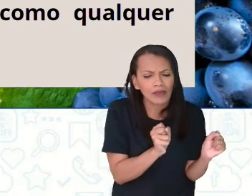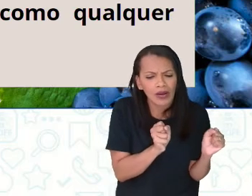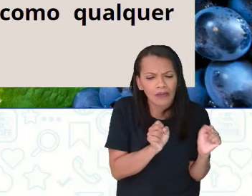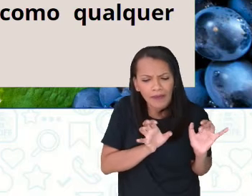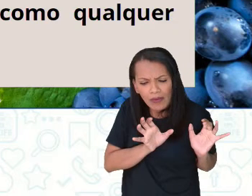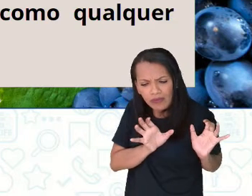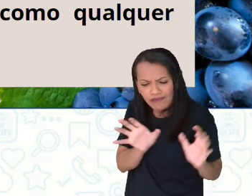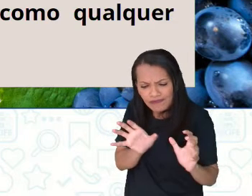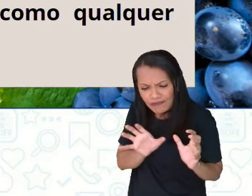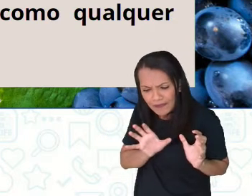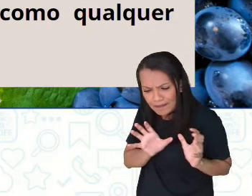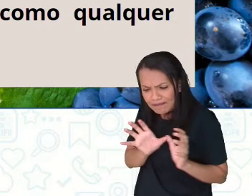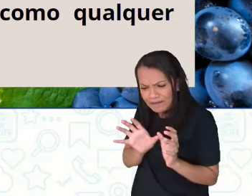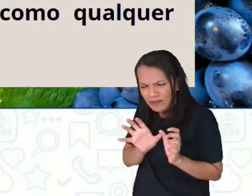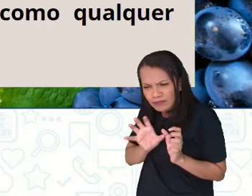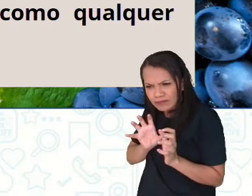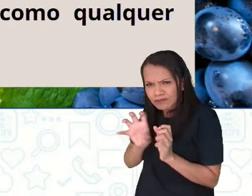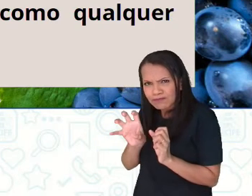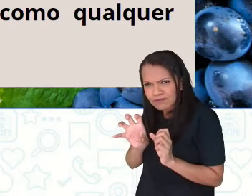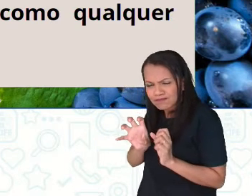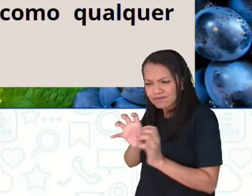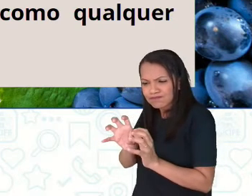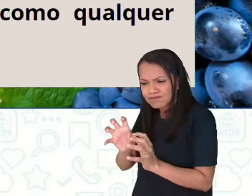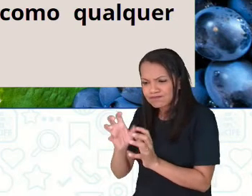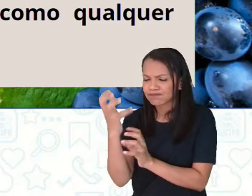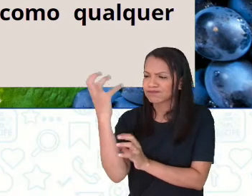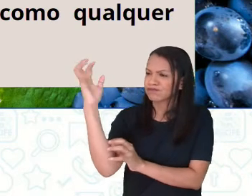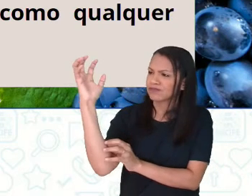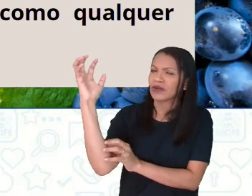pedra até o local em que estavam os cachos de uva,